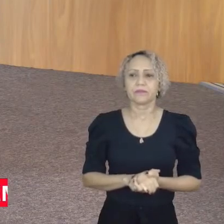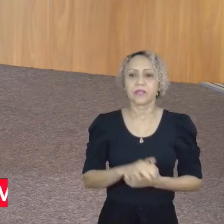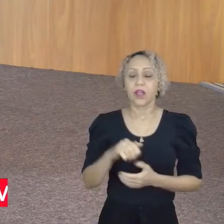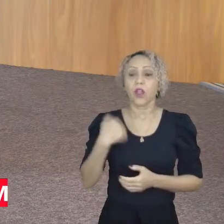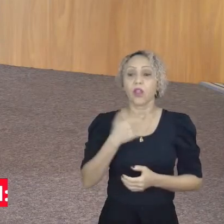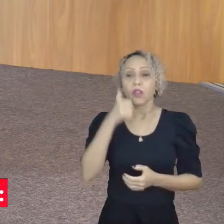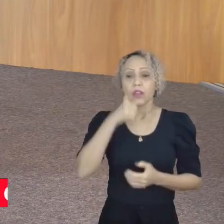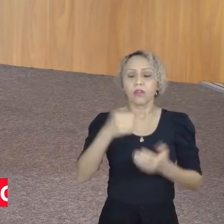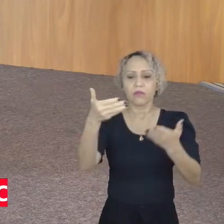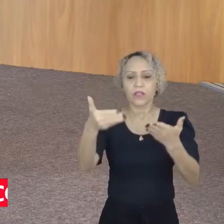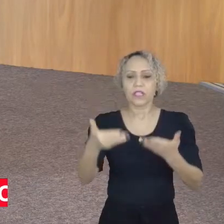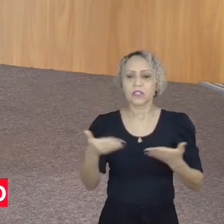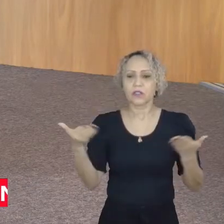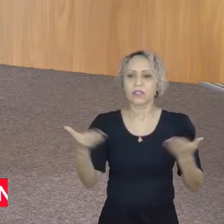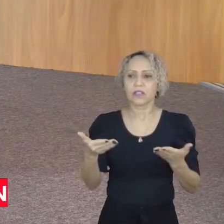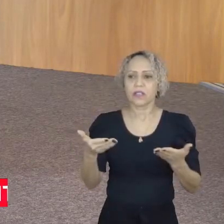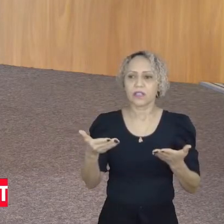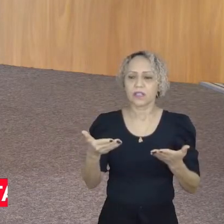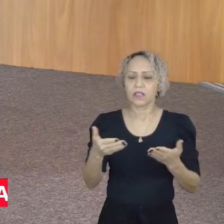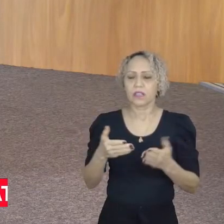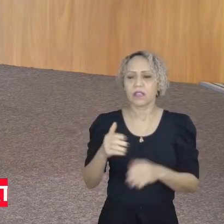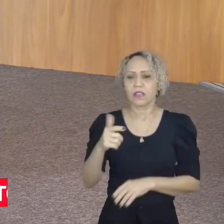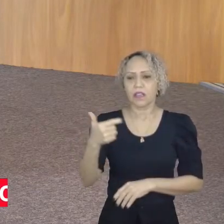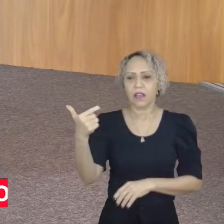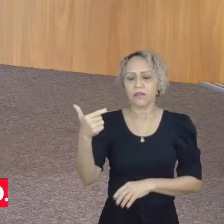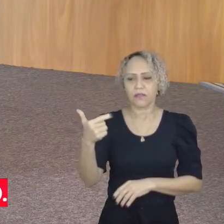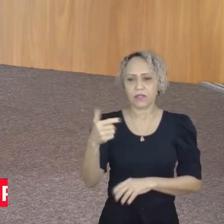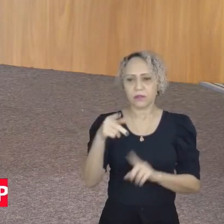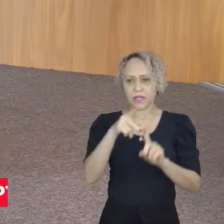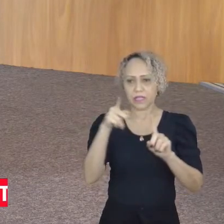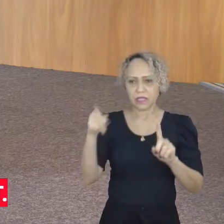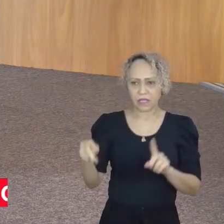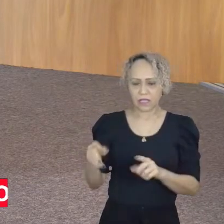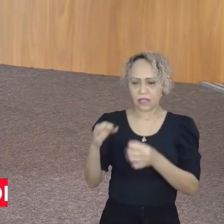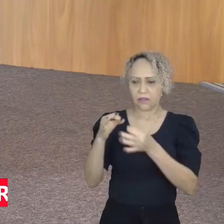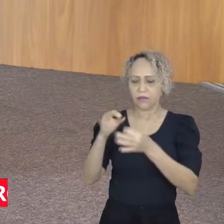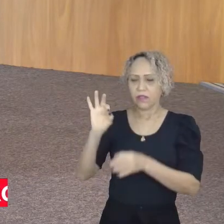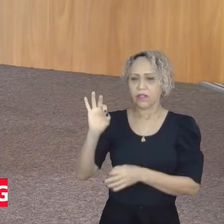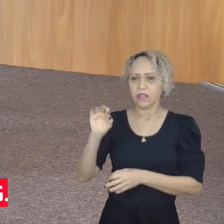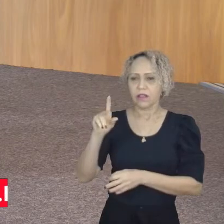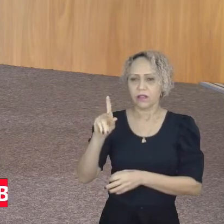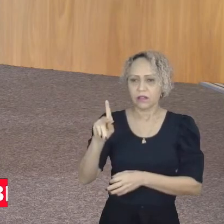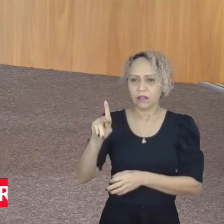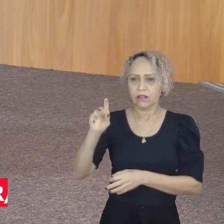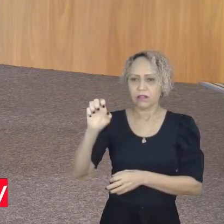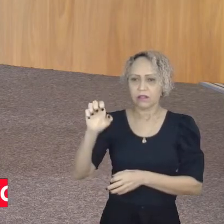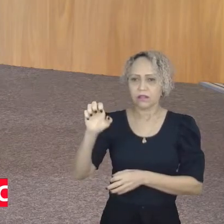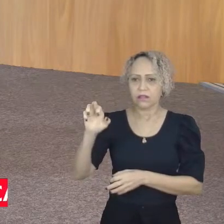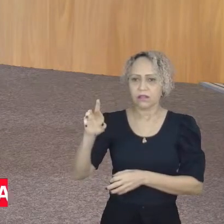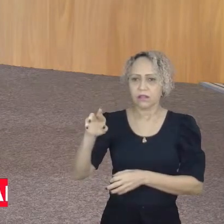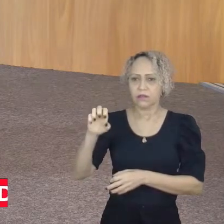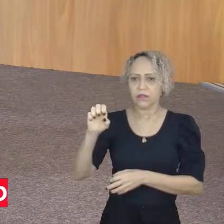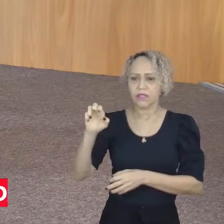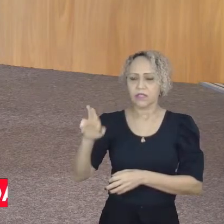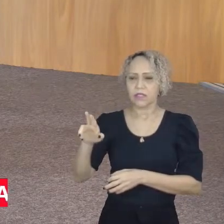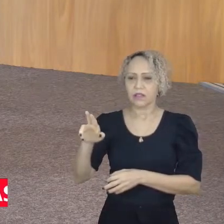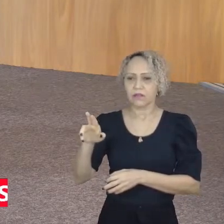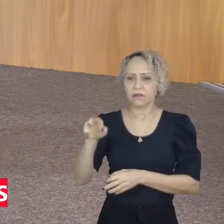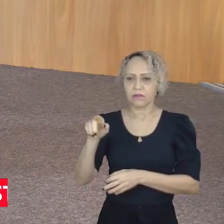Nossa convidada de hoje é a vice-presidente da Fundação Perseu Abramo, Vivian Farias. Bom dia, Vivi, bem-vinda.